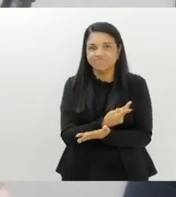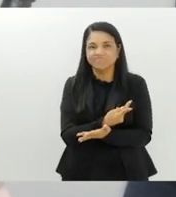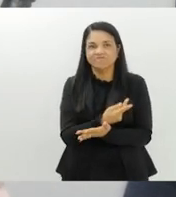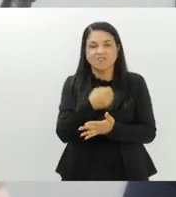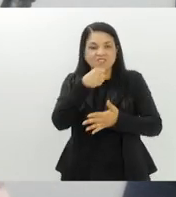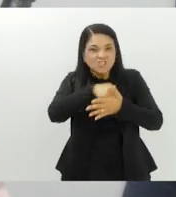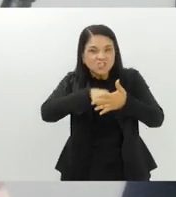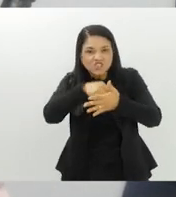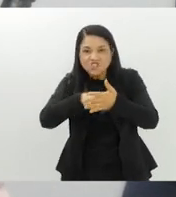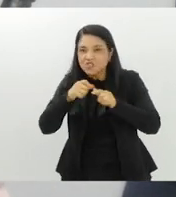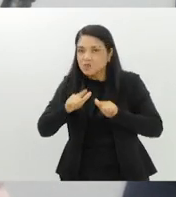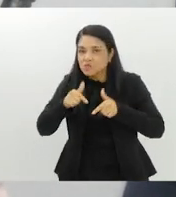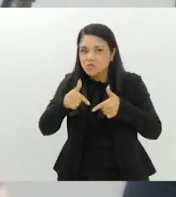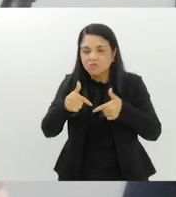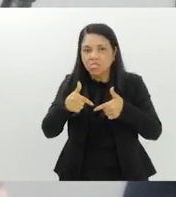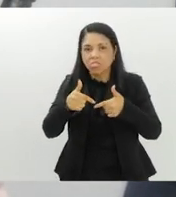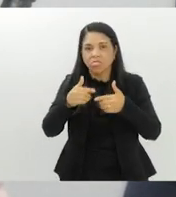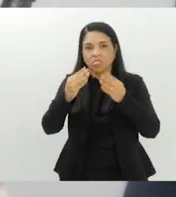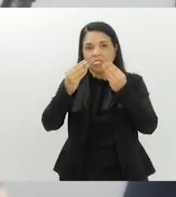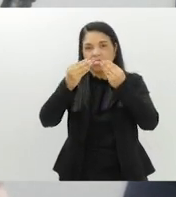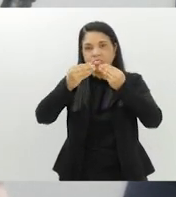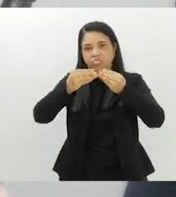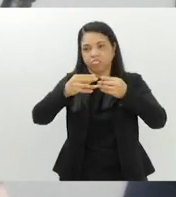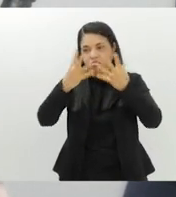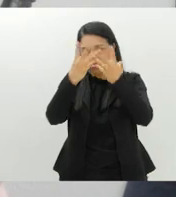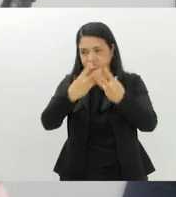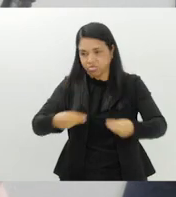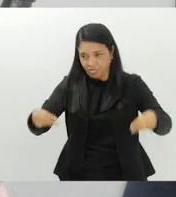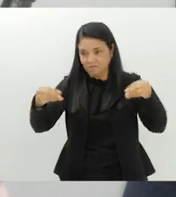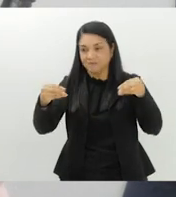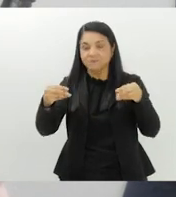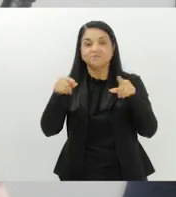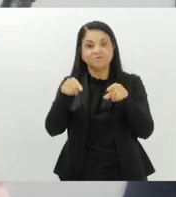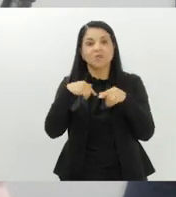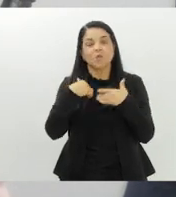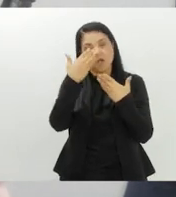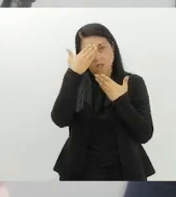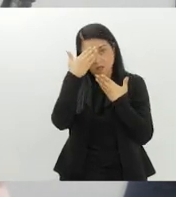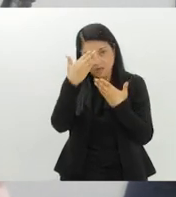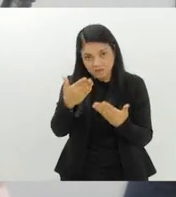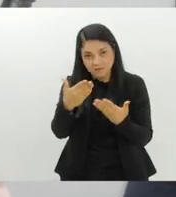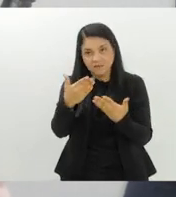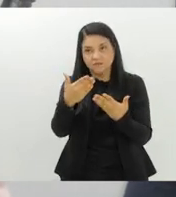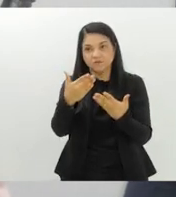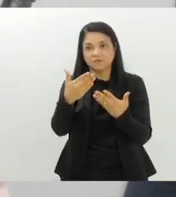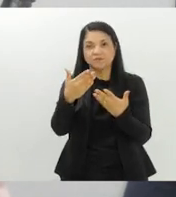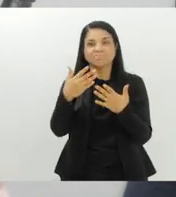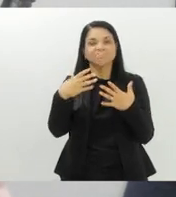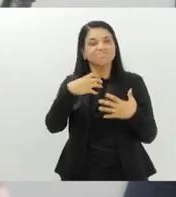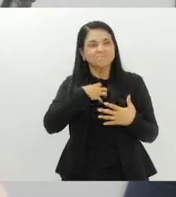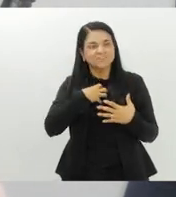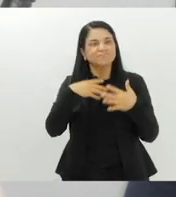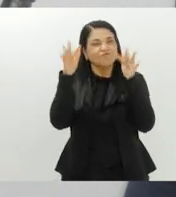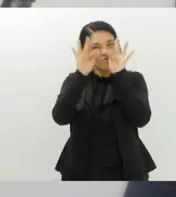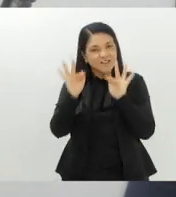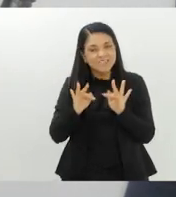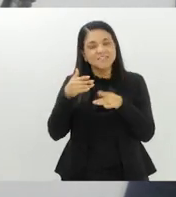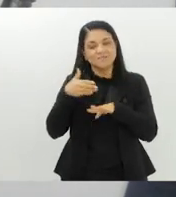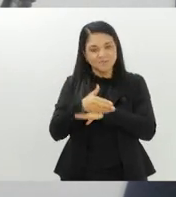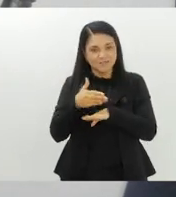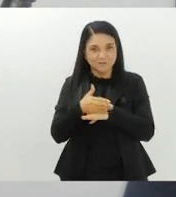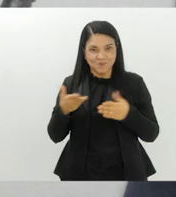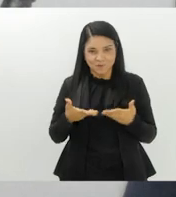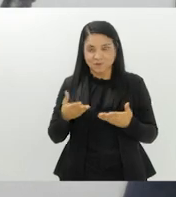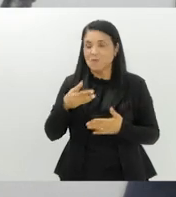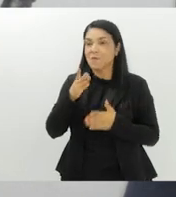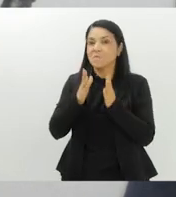esforços que ficaram para trás. Então, para terminar, eu agradeço muito, me sinto muito feliz por estar aqui. Quero dizer, pai